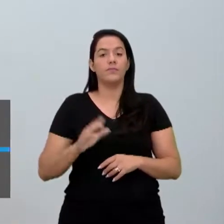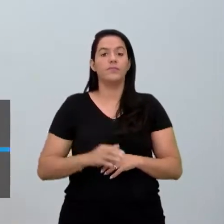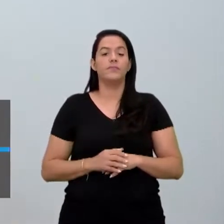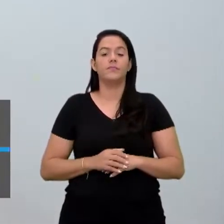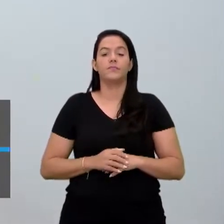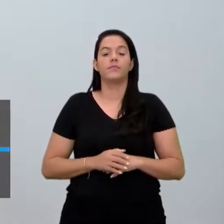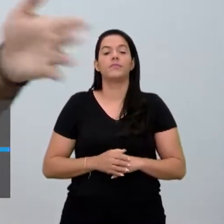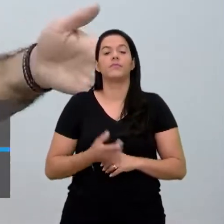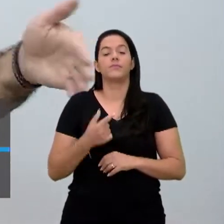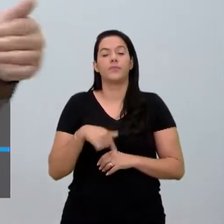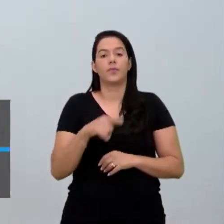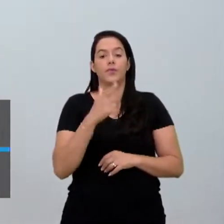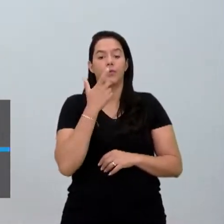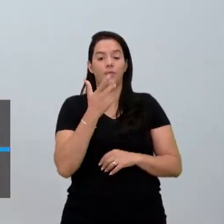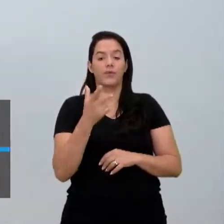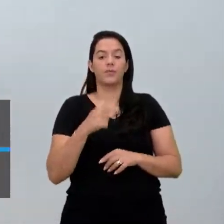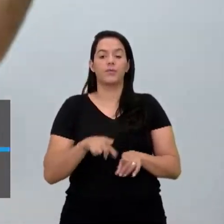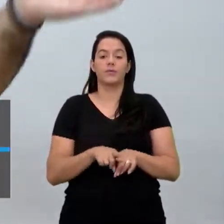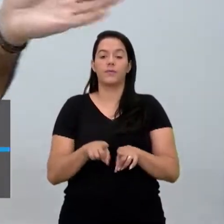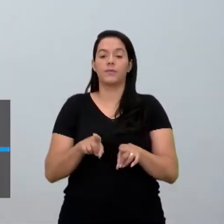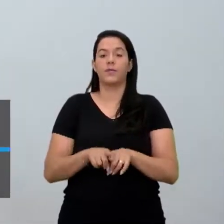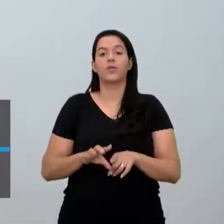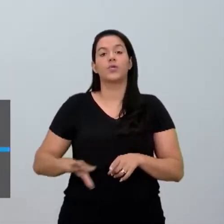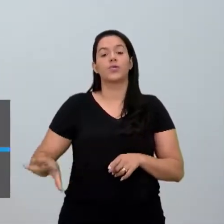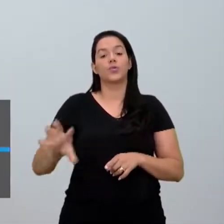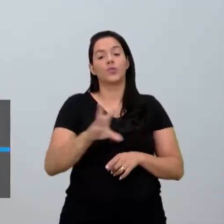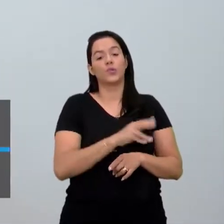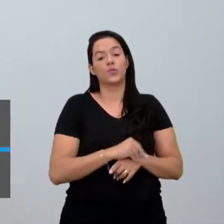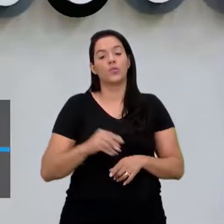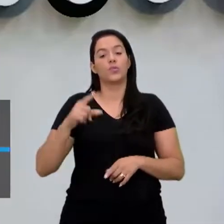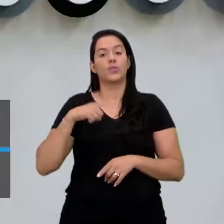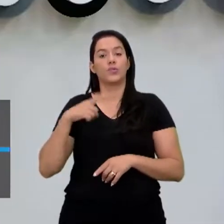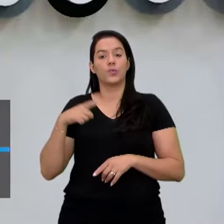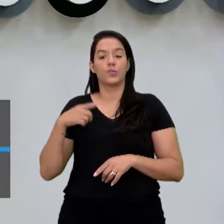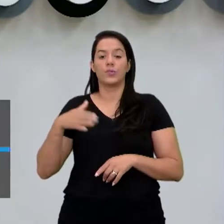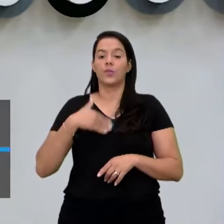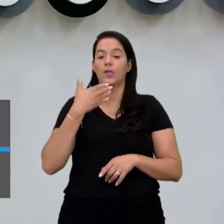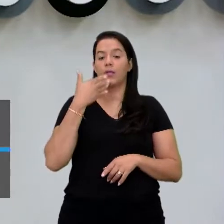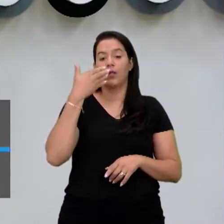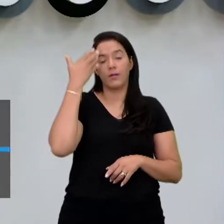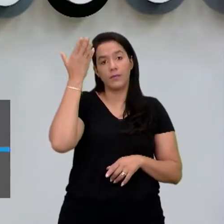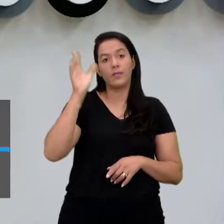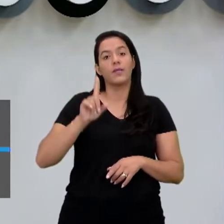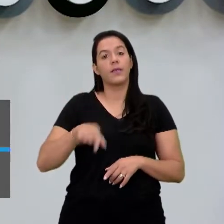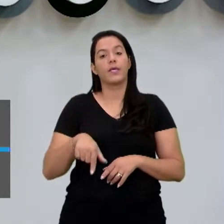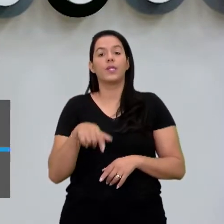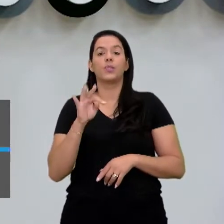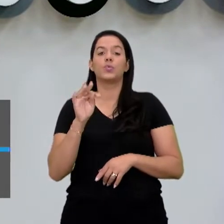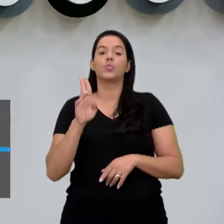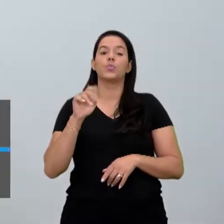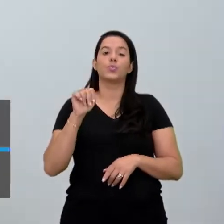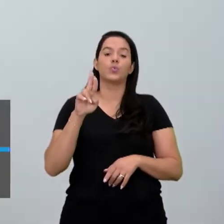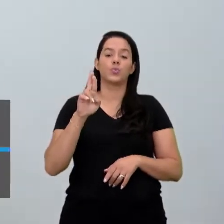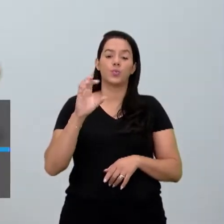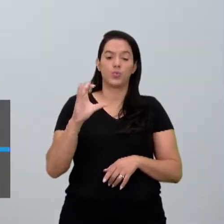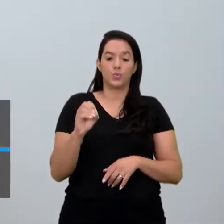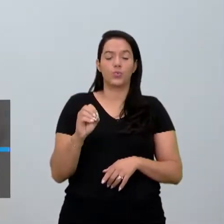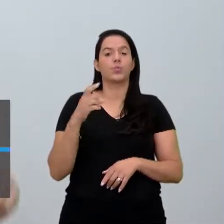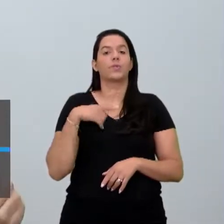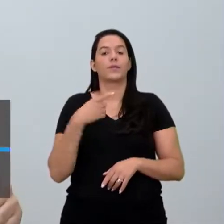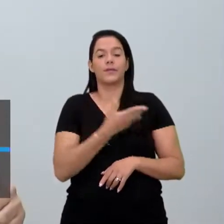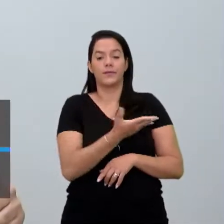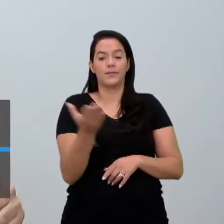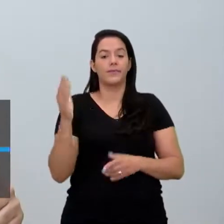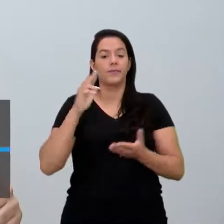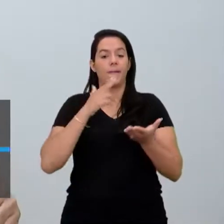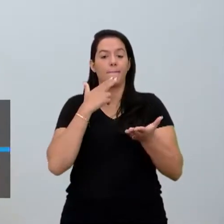estou falando turco porque na época todos os árabes o pessoal chamava de turco. Não, e todos eles eram turcos. Por causa do Império Otomano, Sim. O pessoal vinha com o